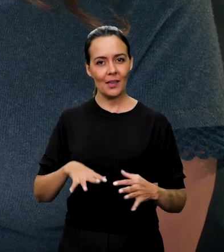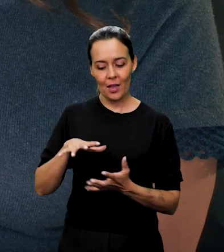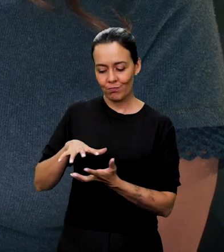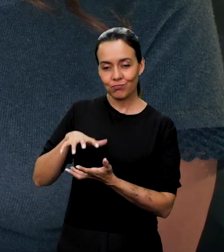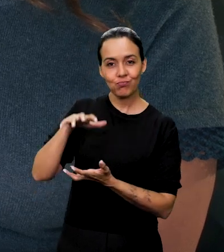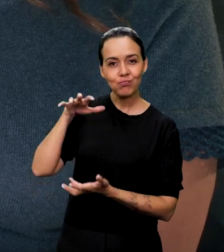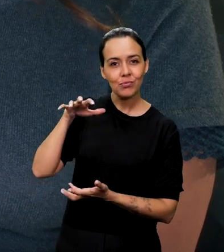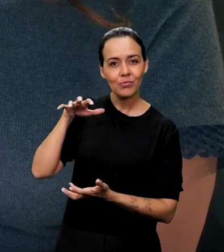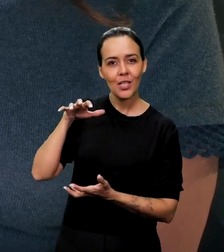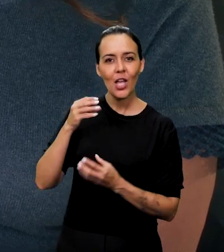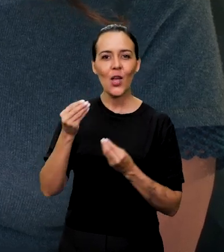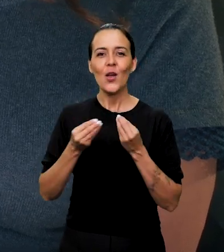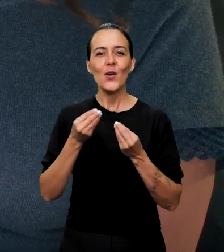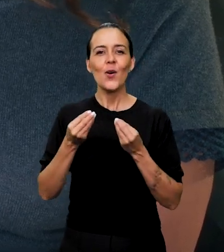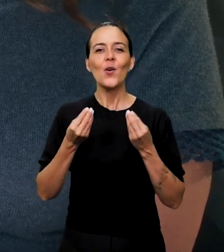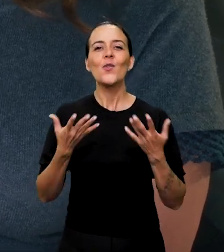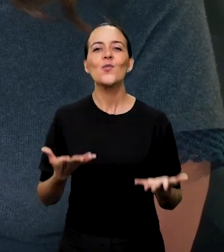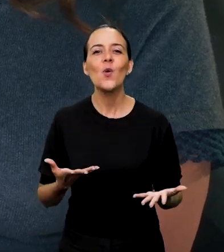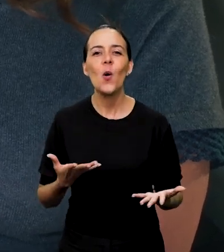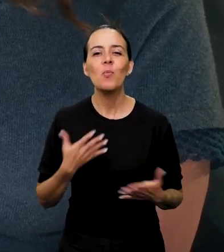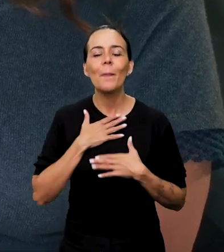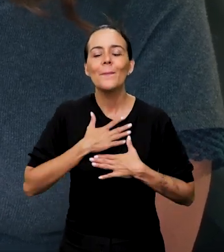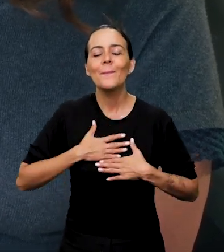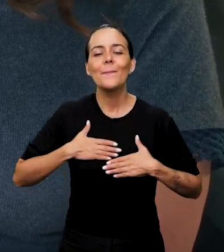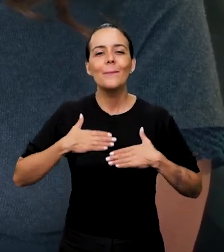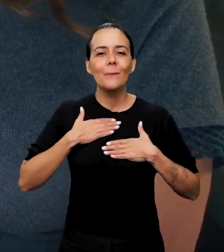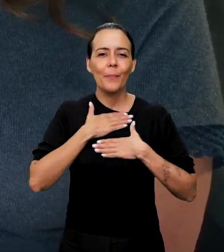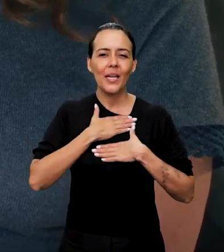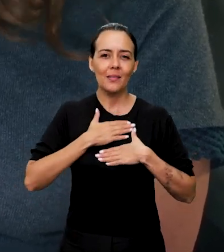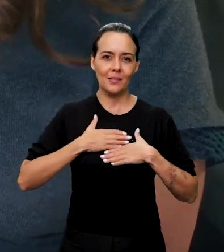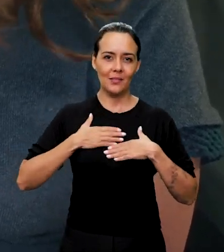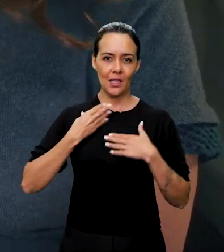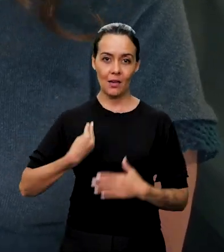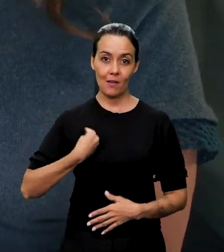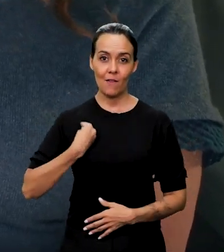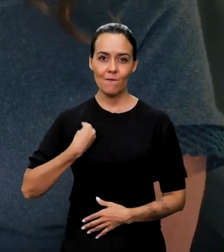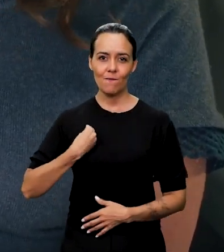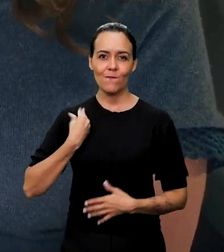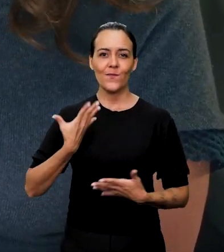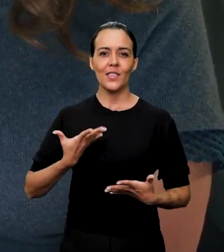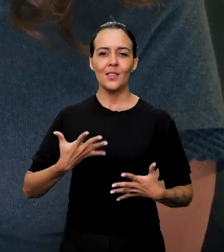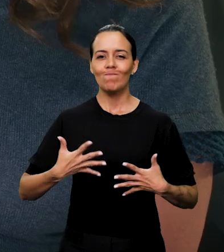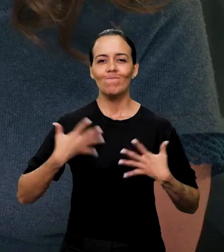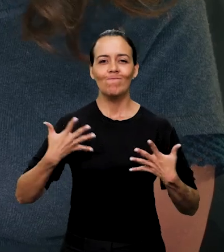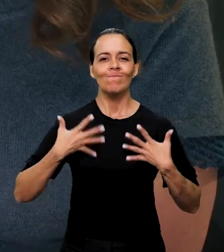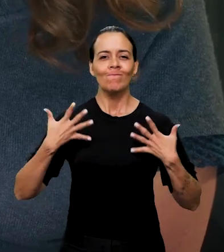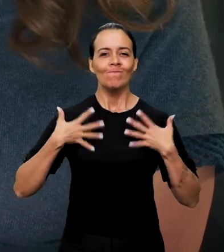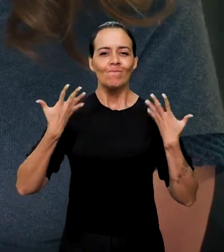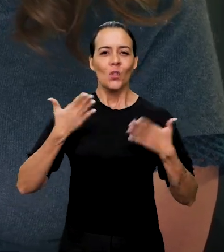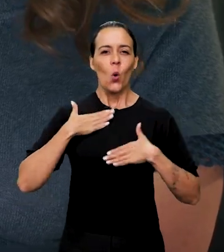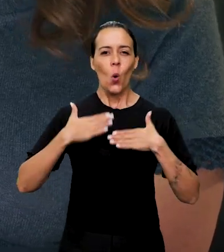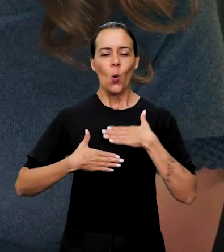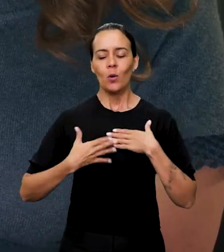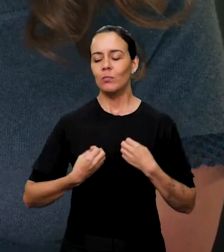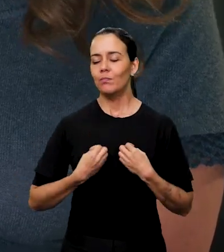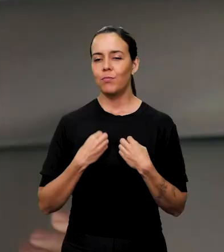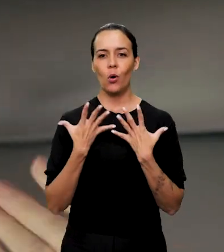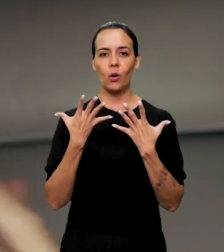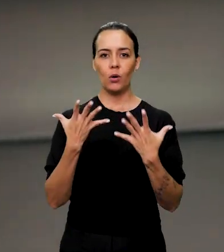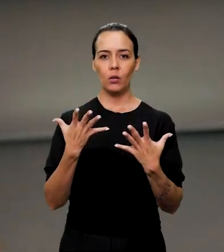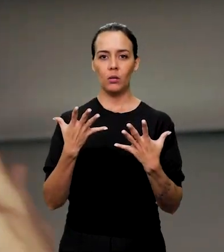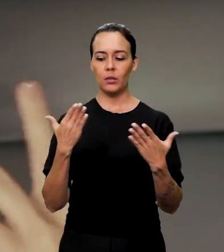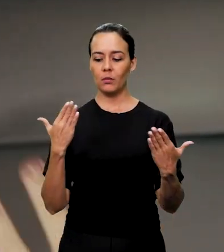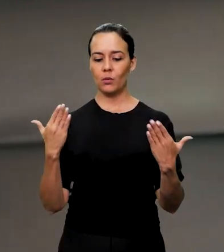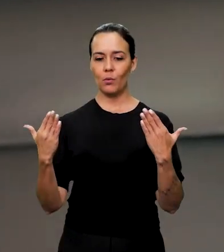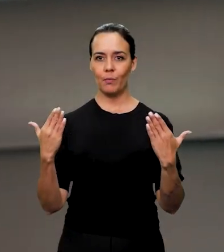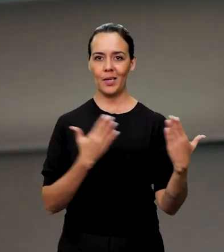sobre a questão da libido, né? Porque a gente fala muito desse pulsar de vida que a gente tem, E que a gente muitas vezes relaciona com a juventude, que a